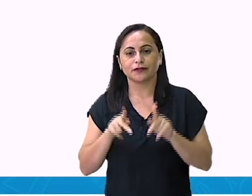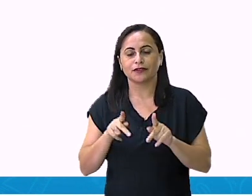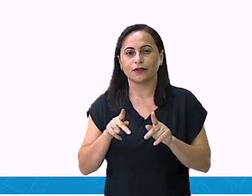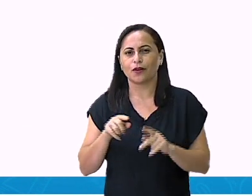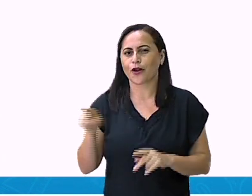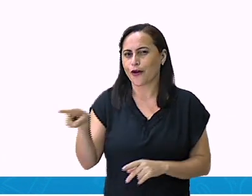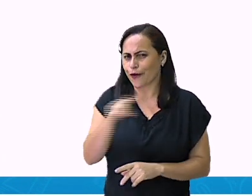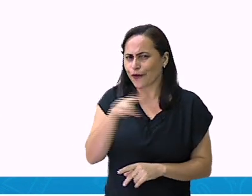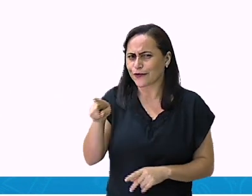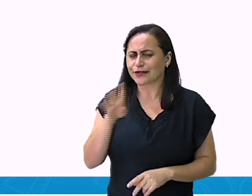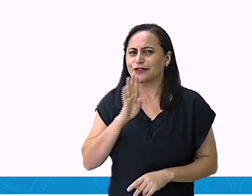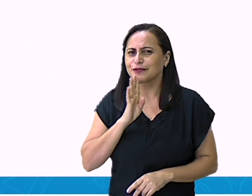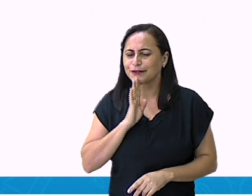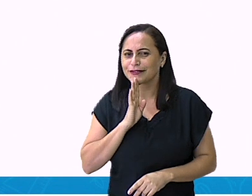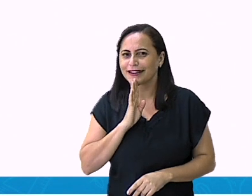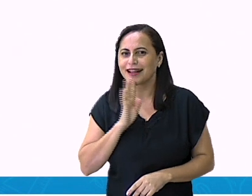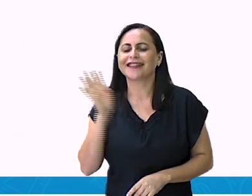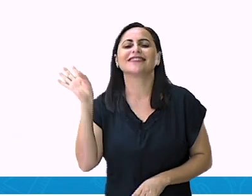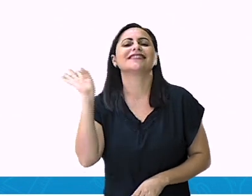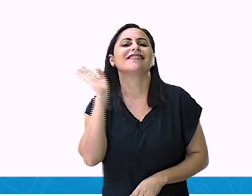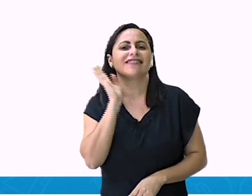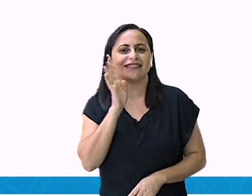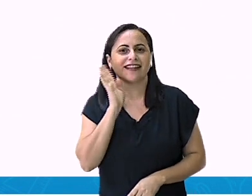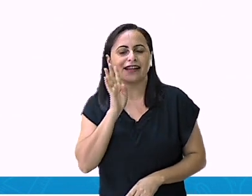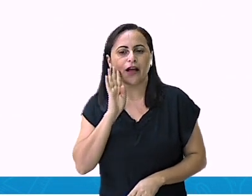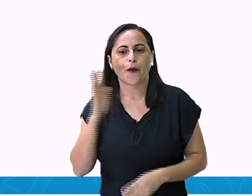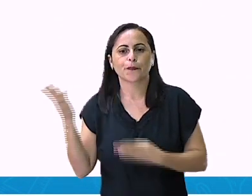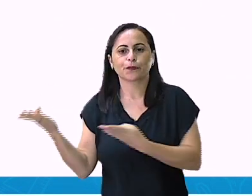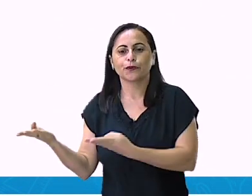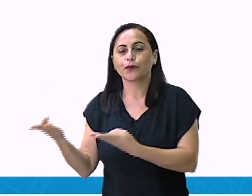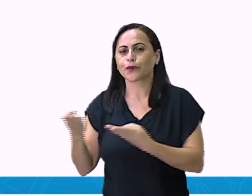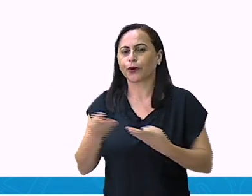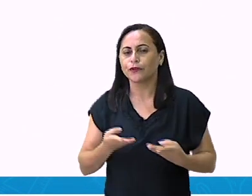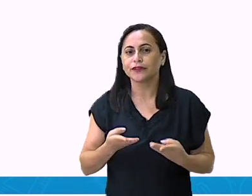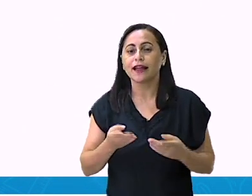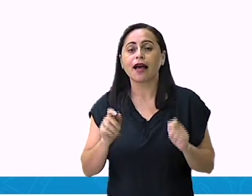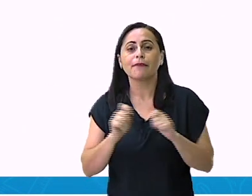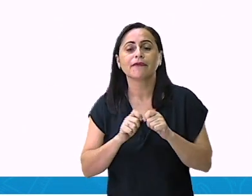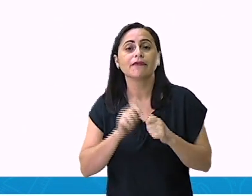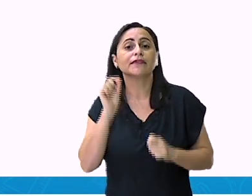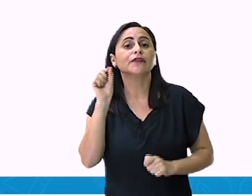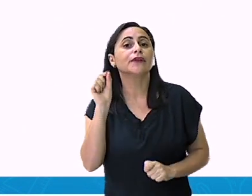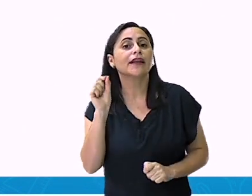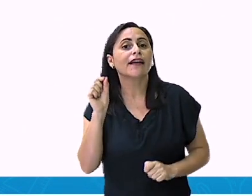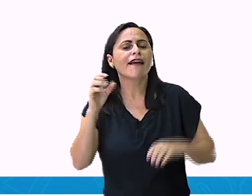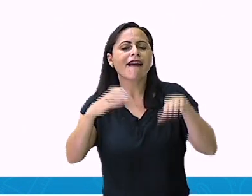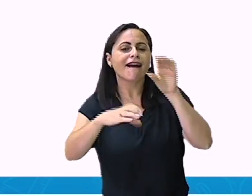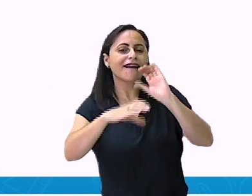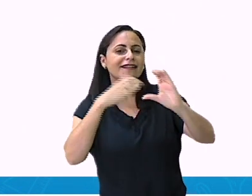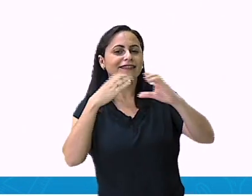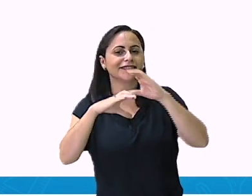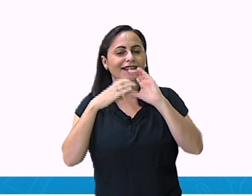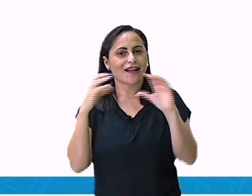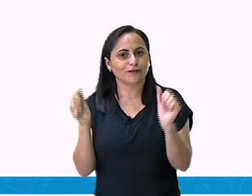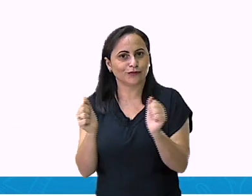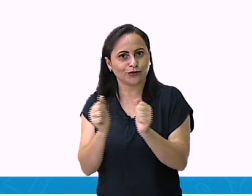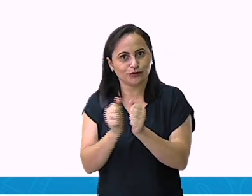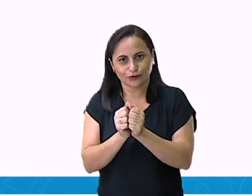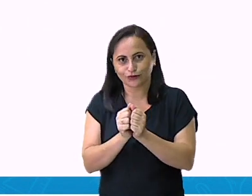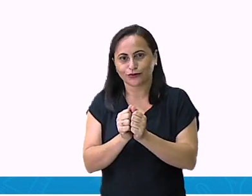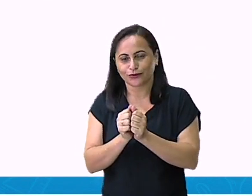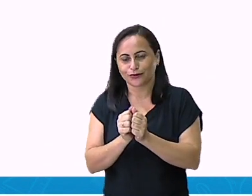conhecem. Ela é muito legal. Eu vou convidar ela para cantarmos uma música. Tem a